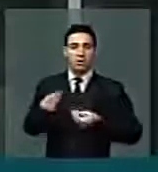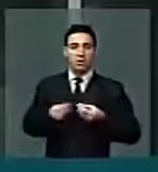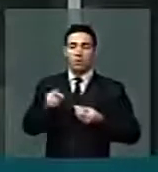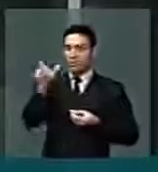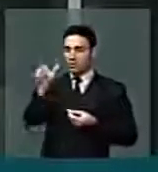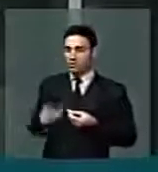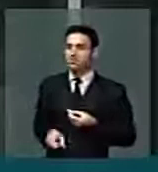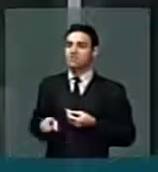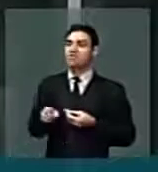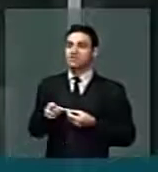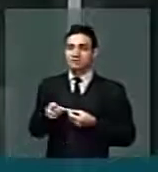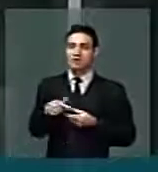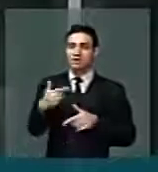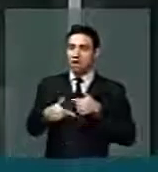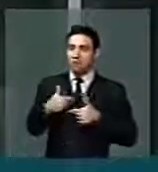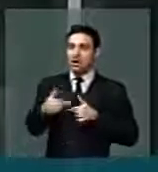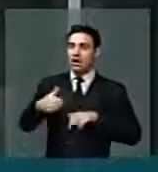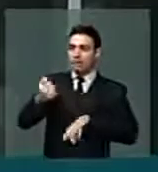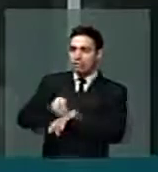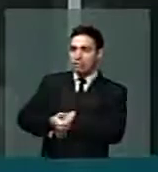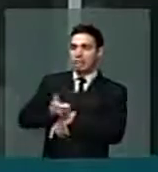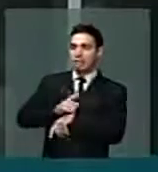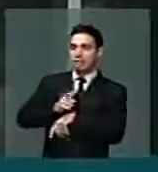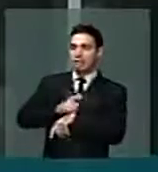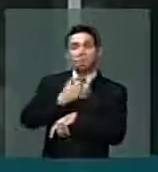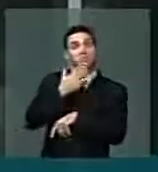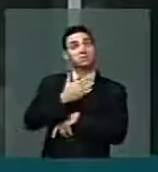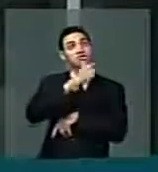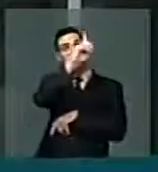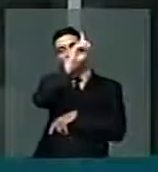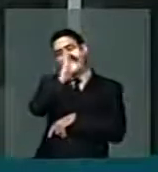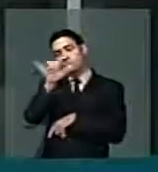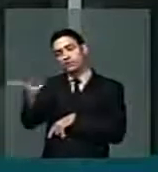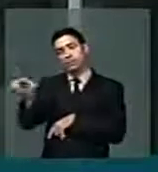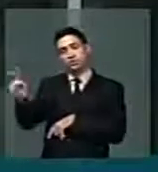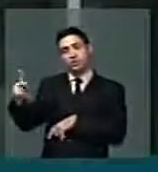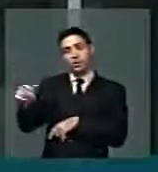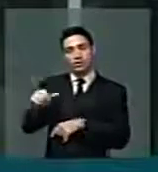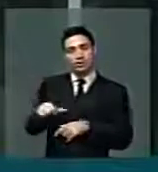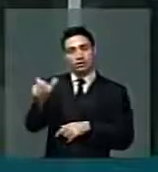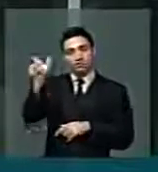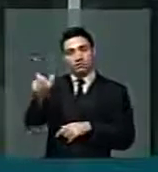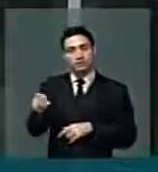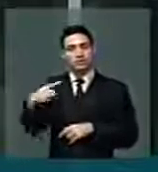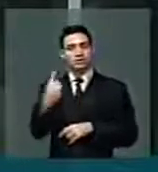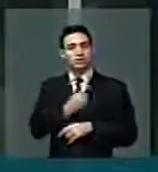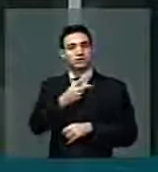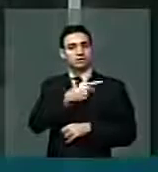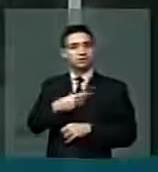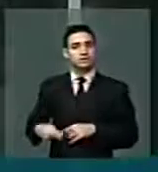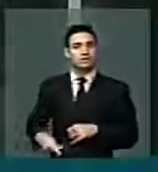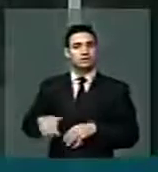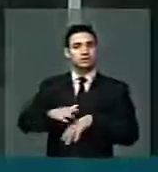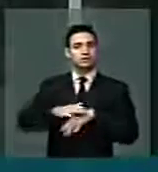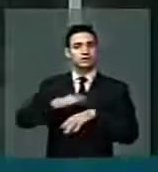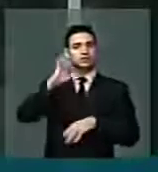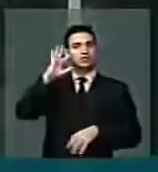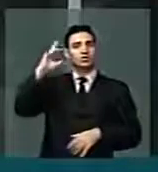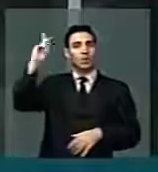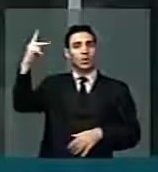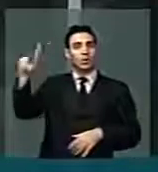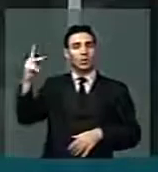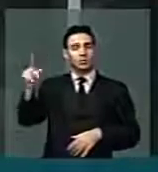nome. Que Deus também abençoe muito a você, a senhora, a nossa presidenta, os seus sonhos, daquilo que você